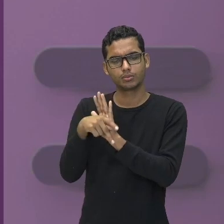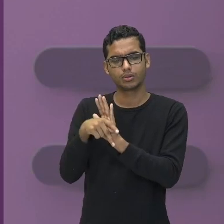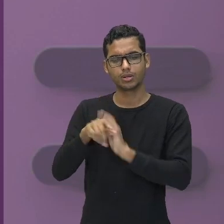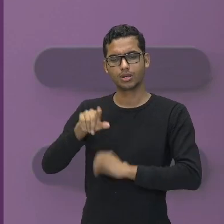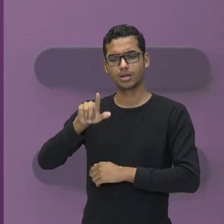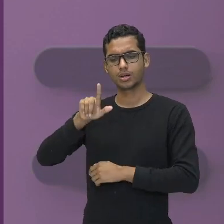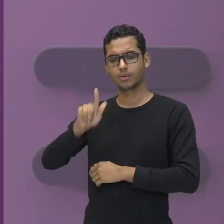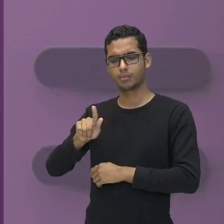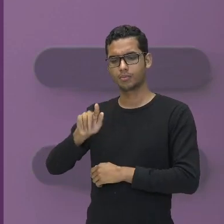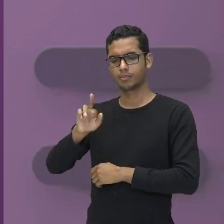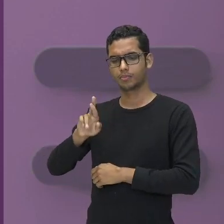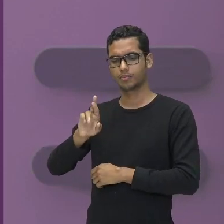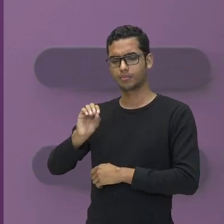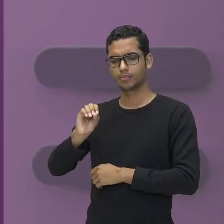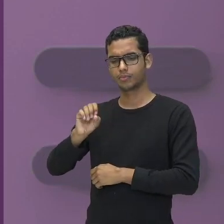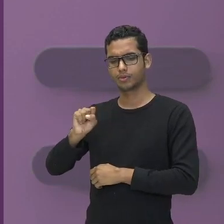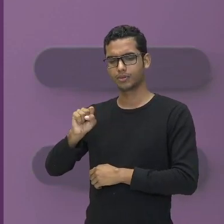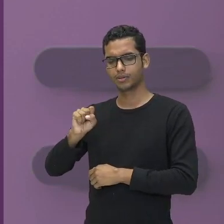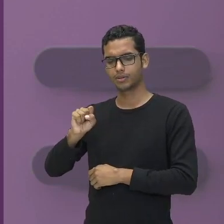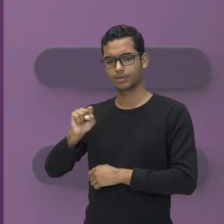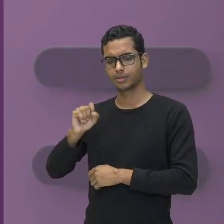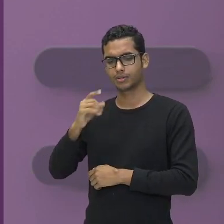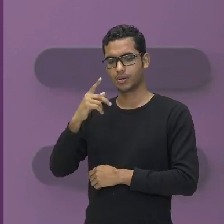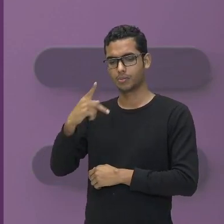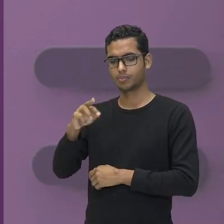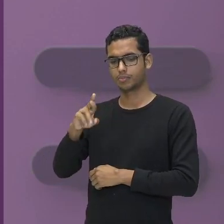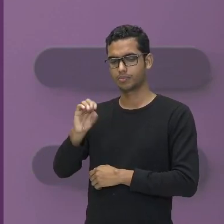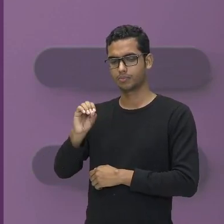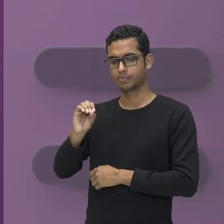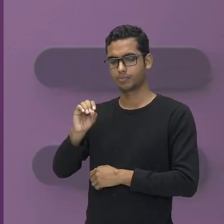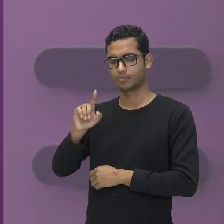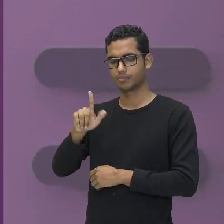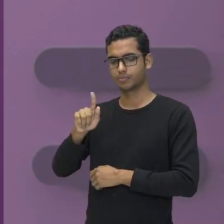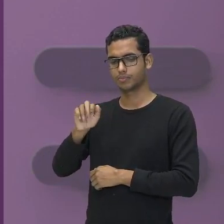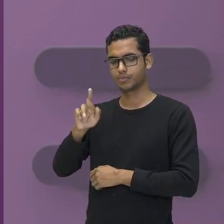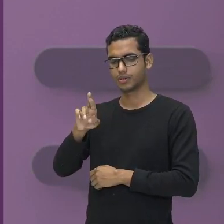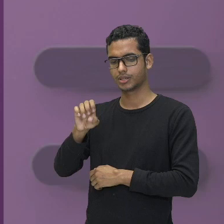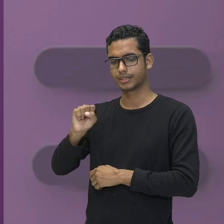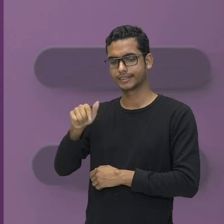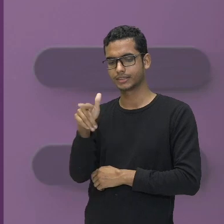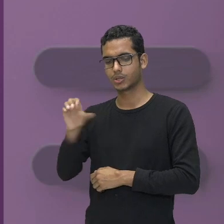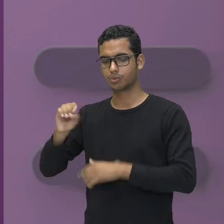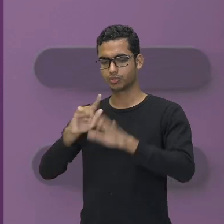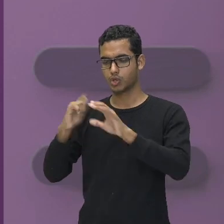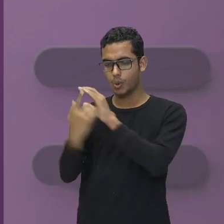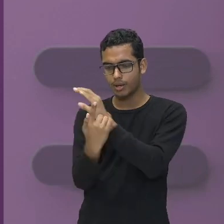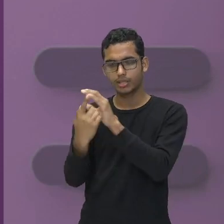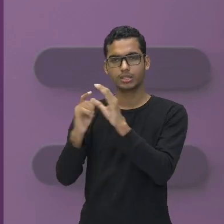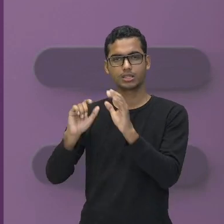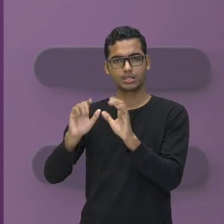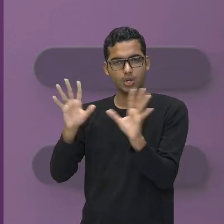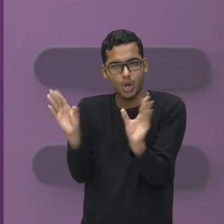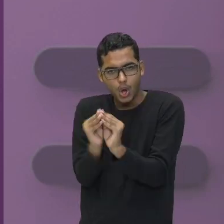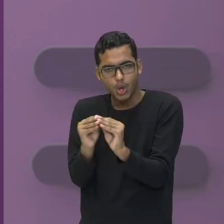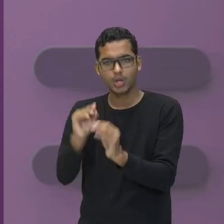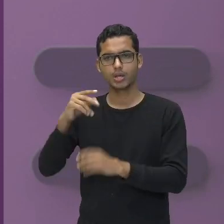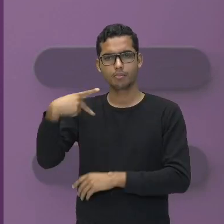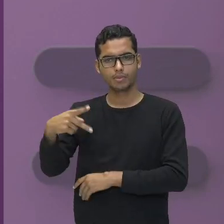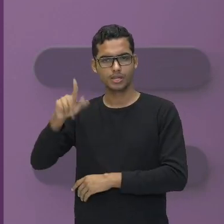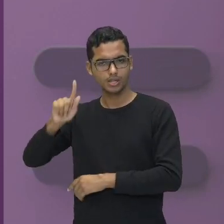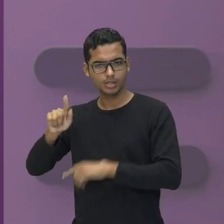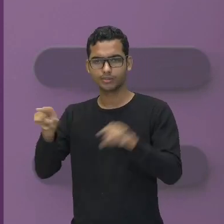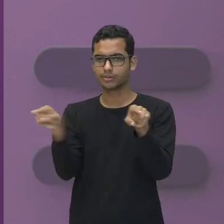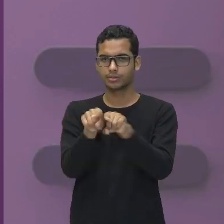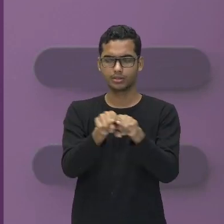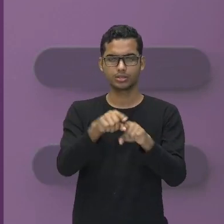né? Importantíssimo para a gente montar a nossa sequência numérica, tá bom? Então é isso que a gente vai aprender na nossa aula de hoje. Eu vou mostrar para